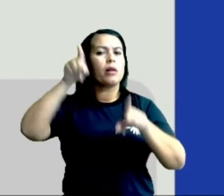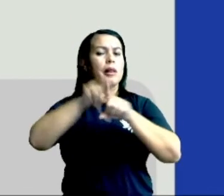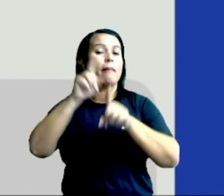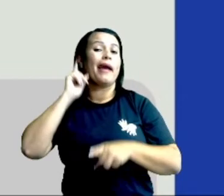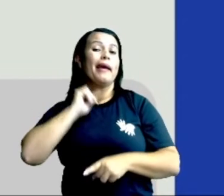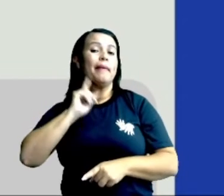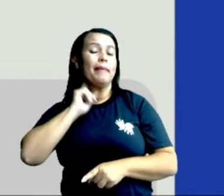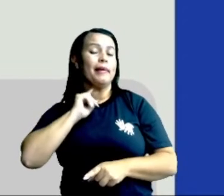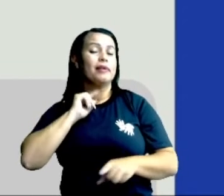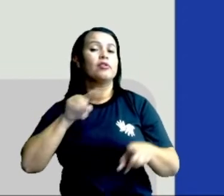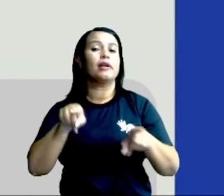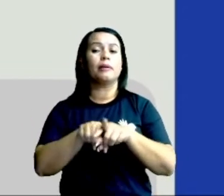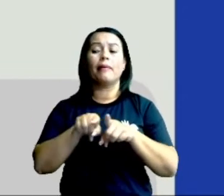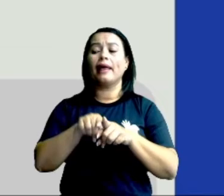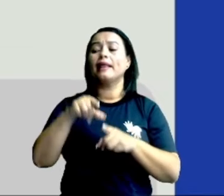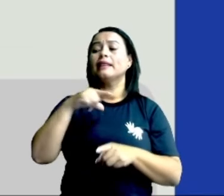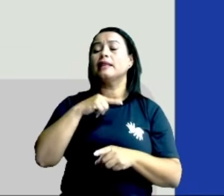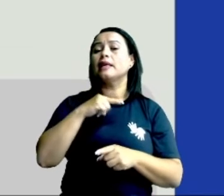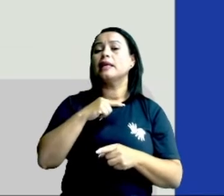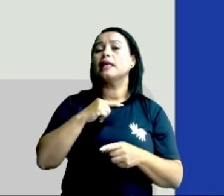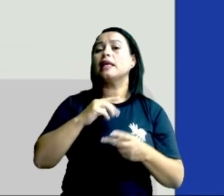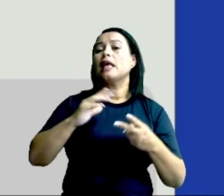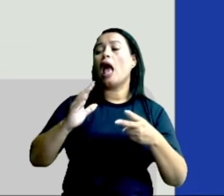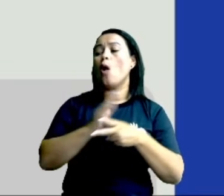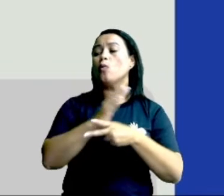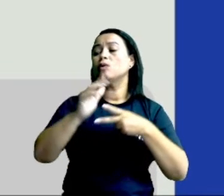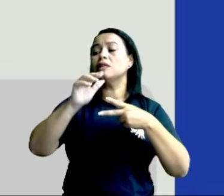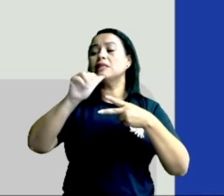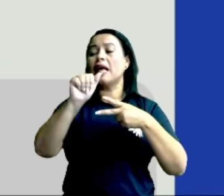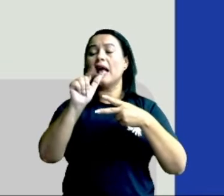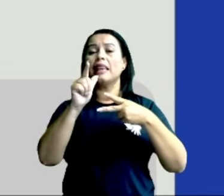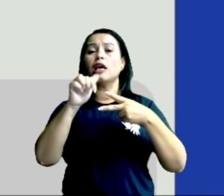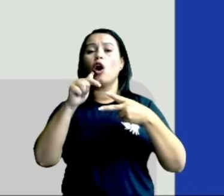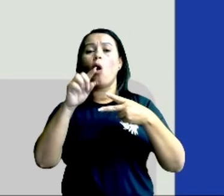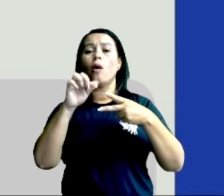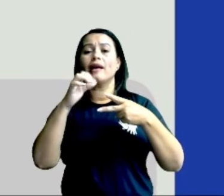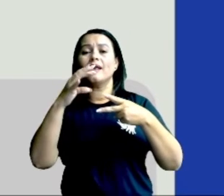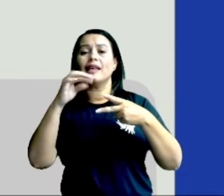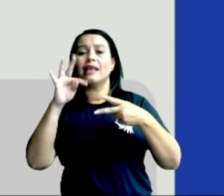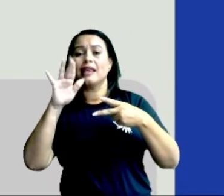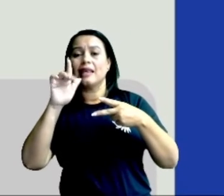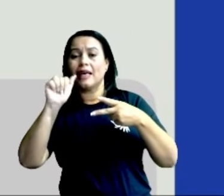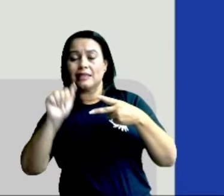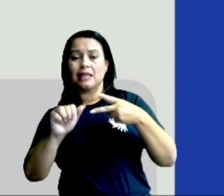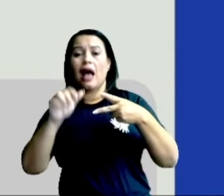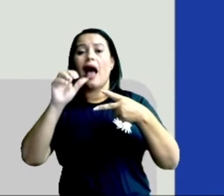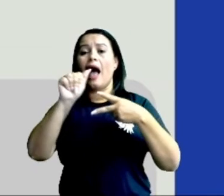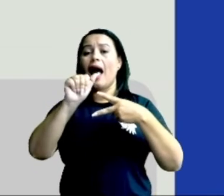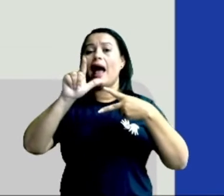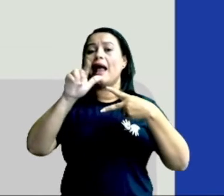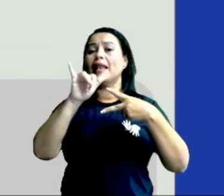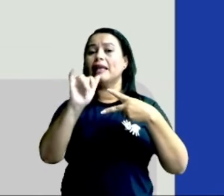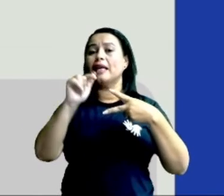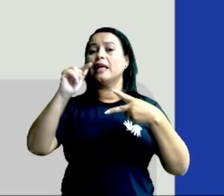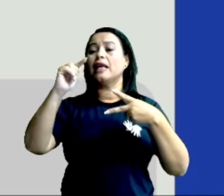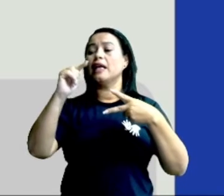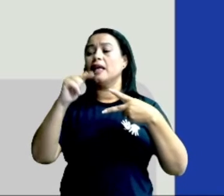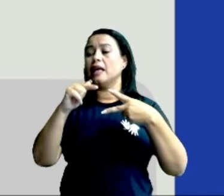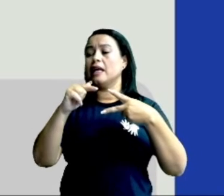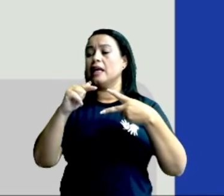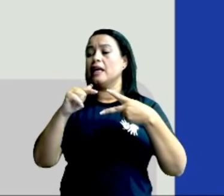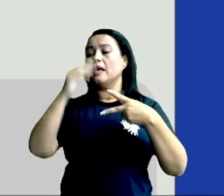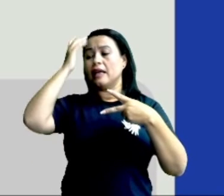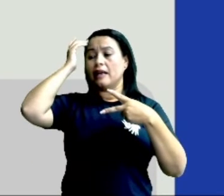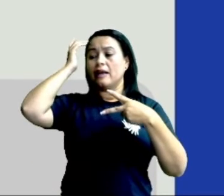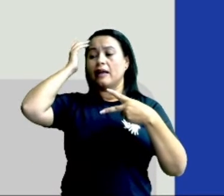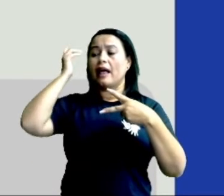as oligarquias e os latifúndios. Quando esse café começou a dar sinais de que não ia tão